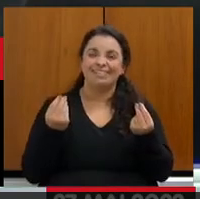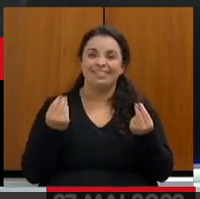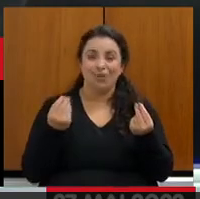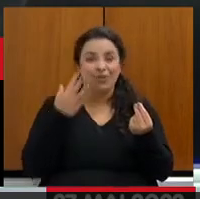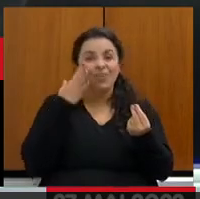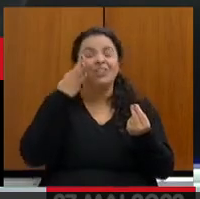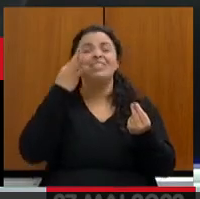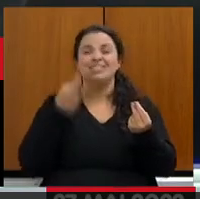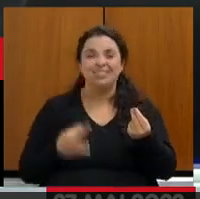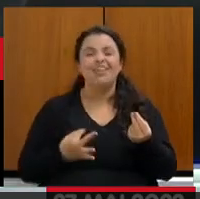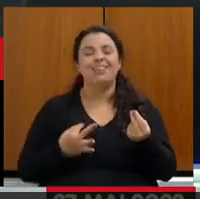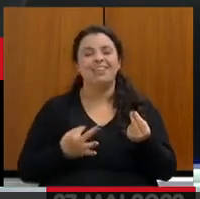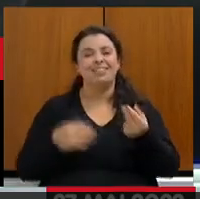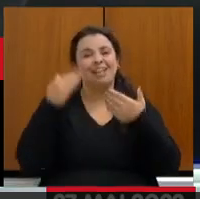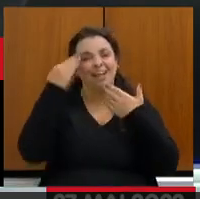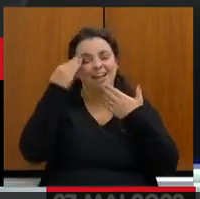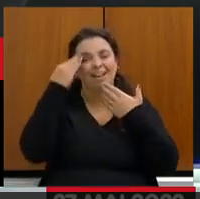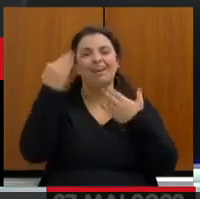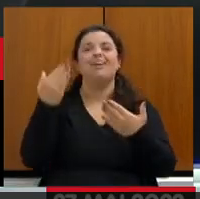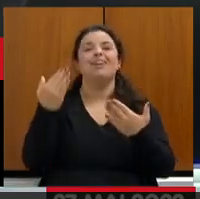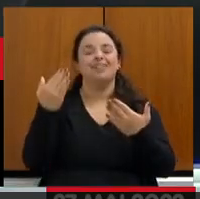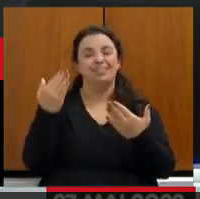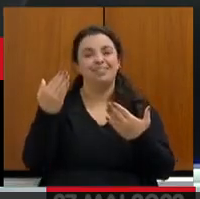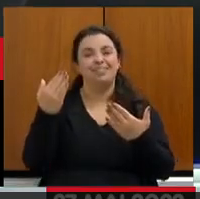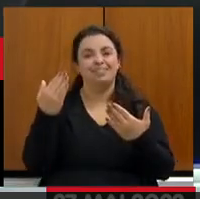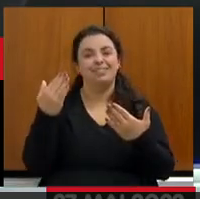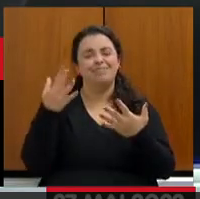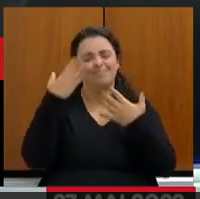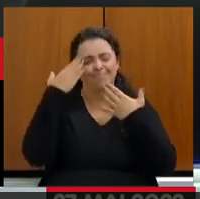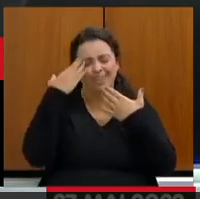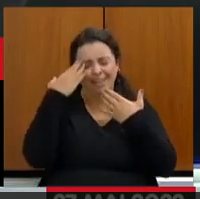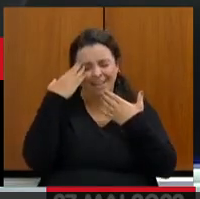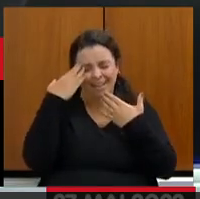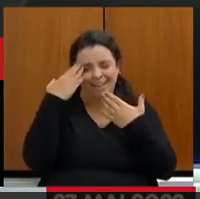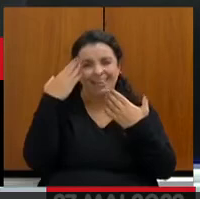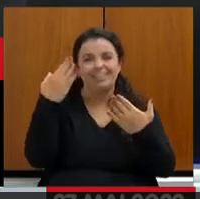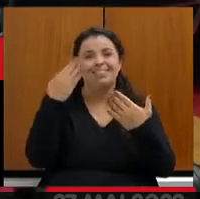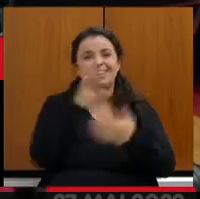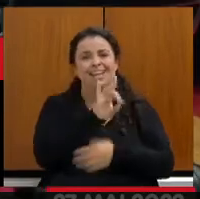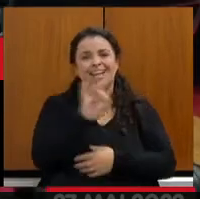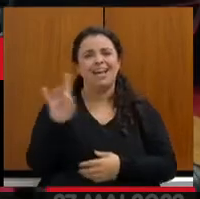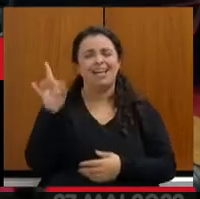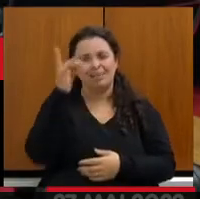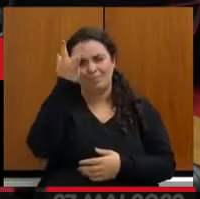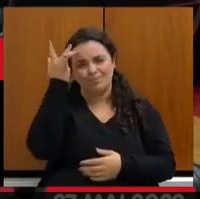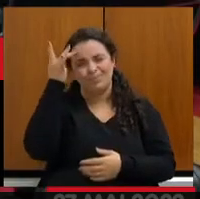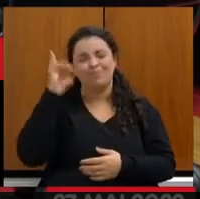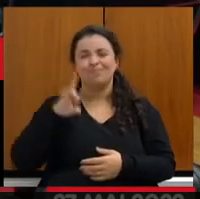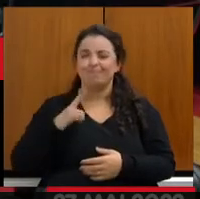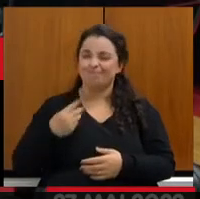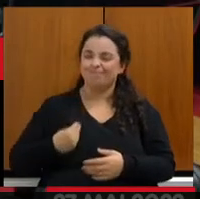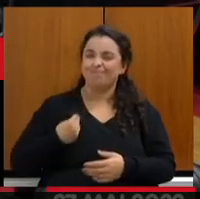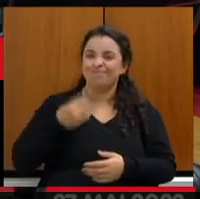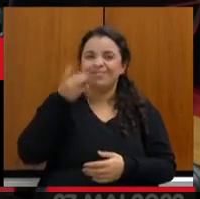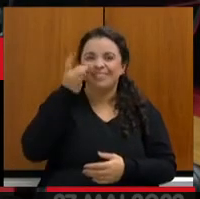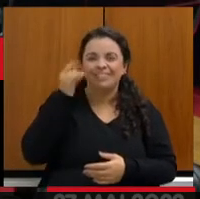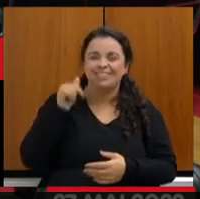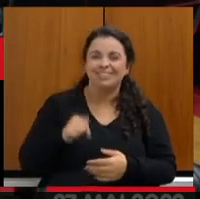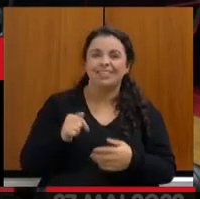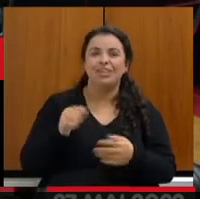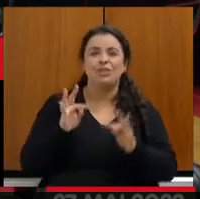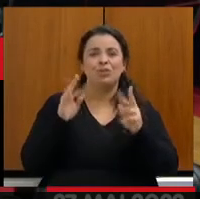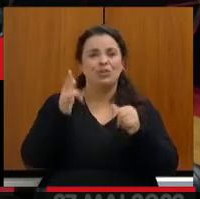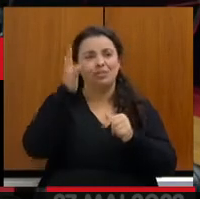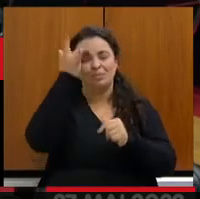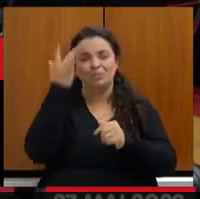convicta agradecer muito a cada uma que se fez presente aqui a cada um dos que